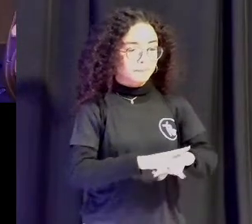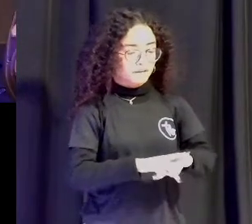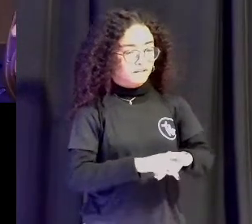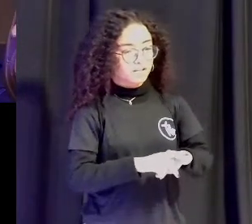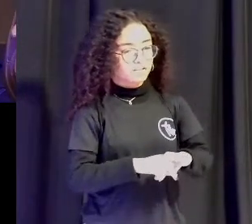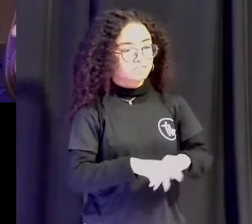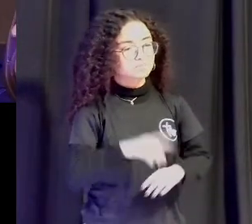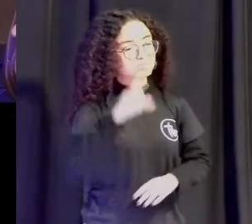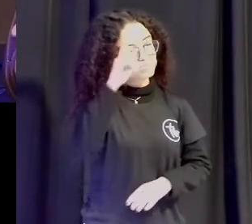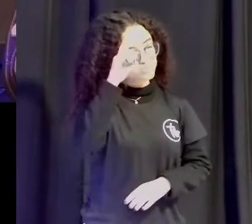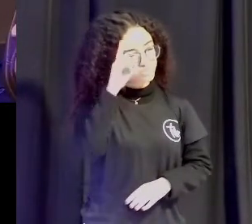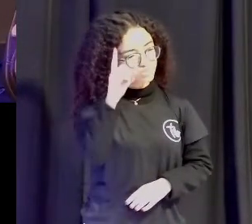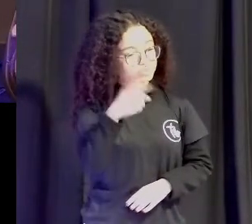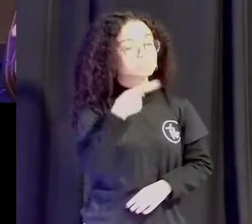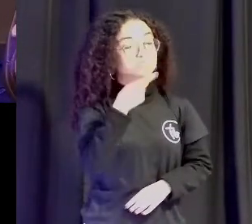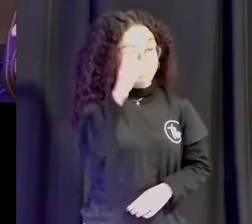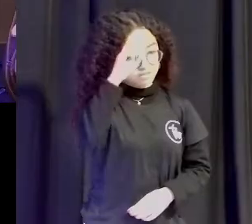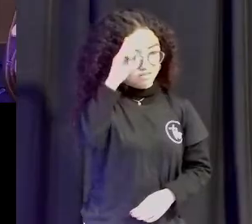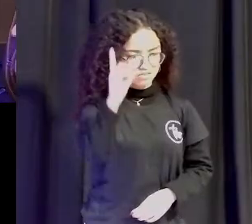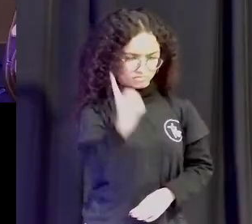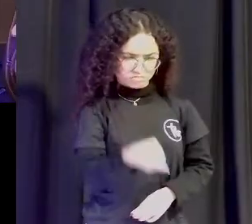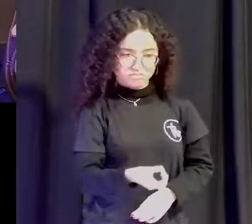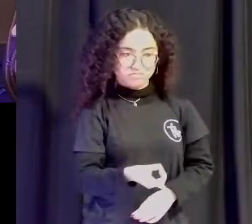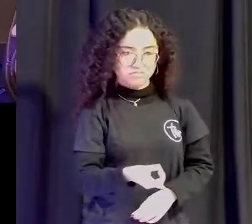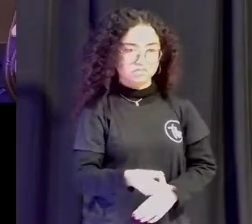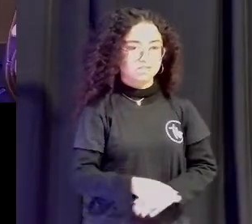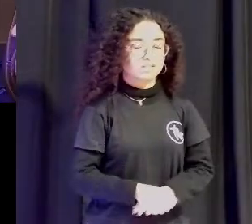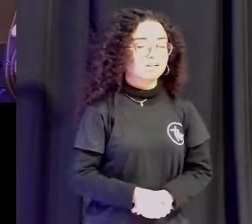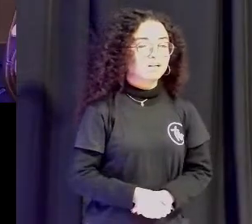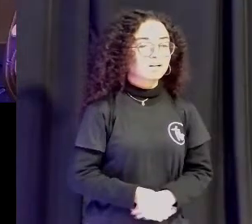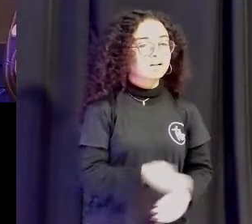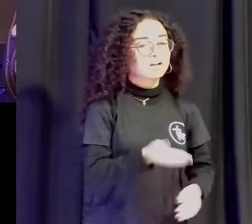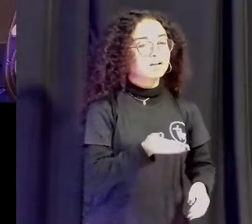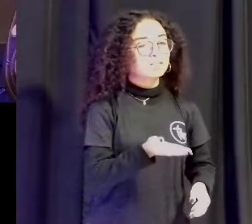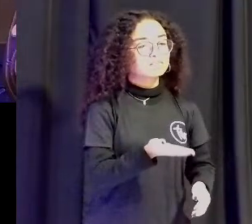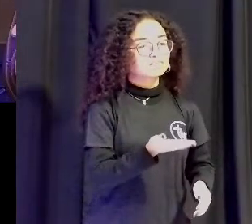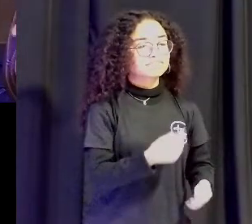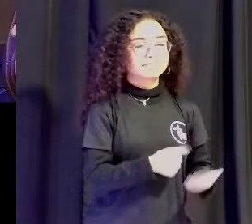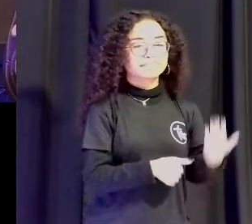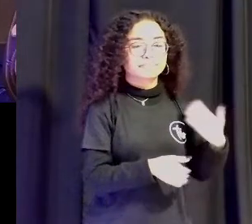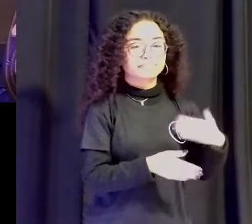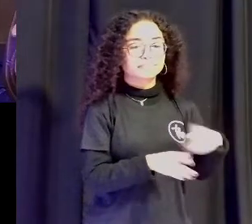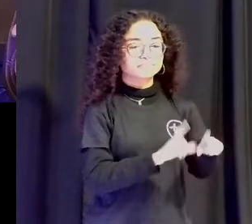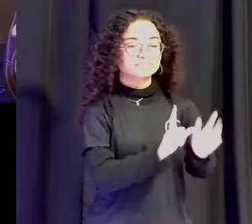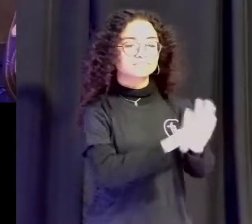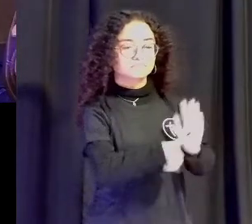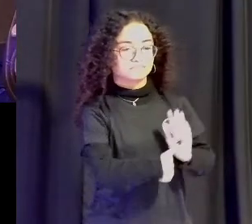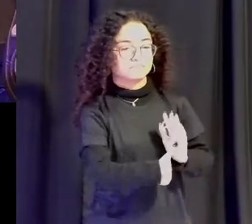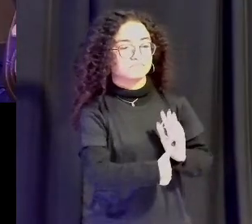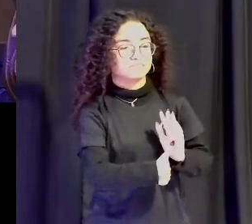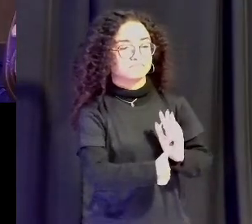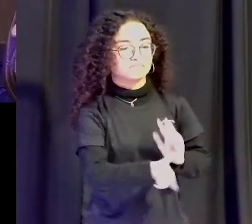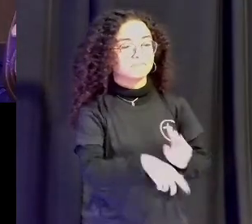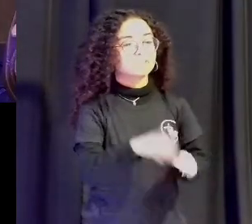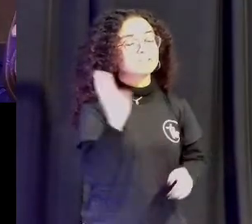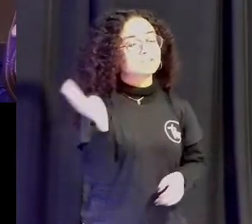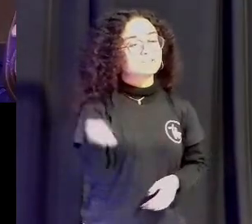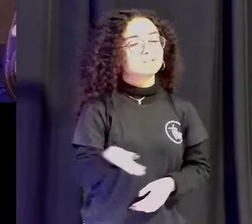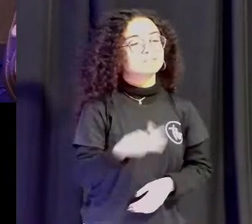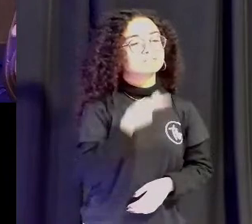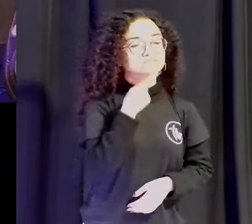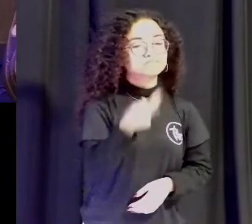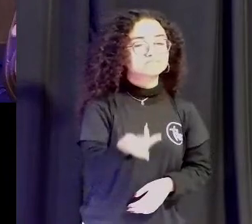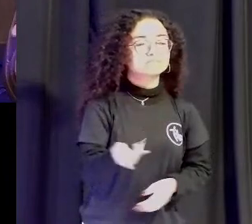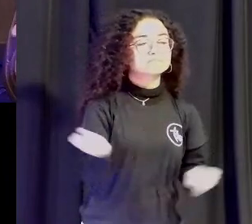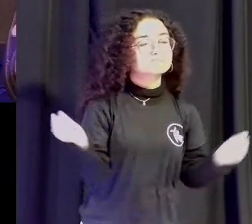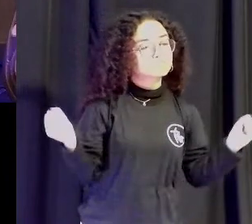às autoridades, depois de ter dito àqueles que se aproximaram, olhando para eles como se